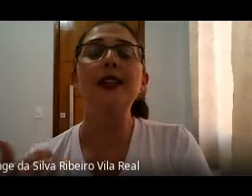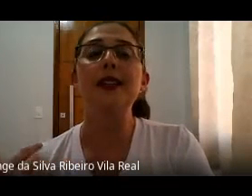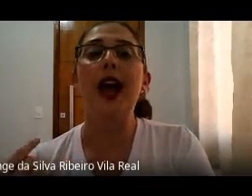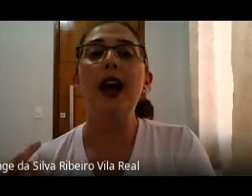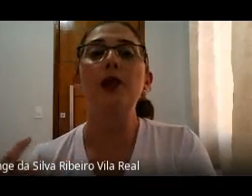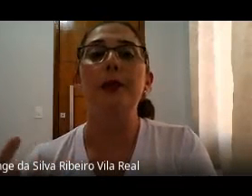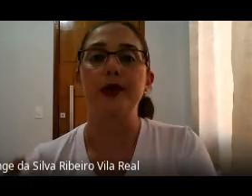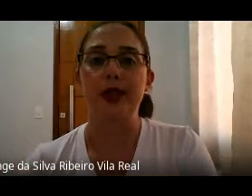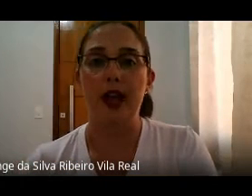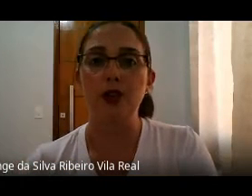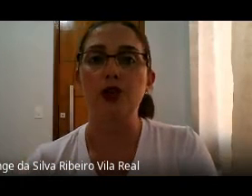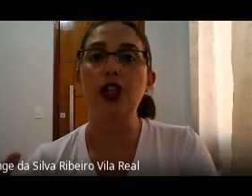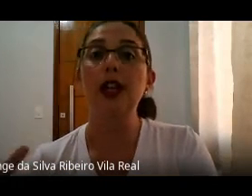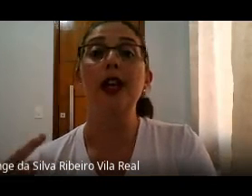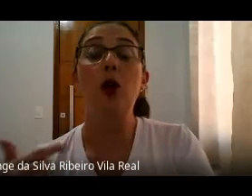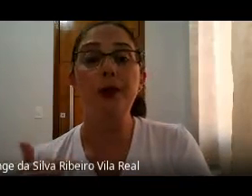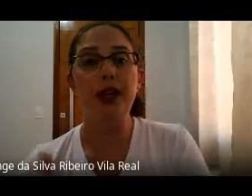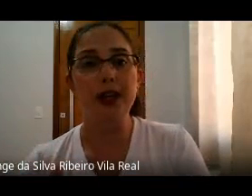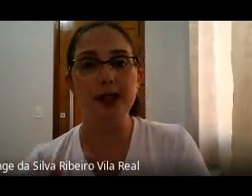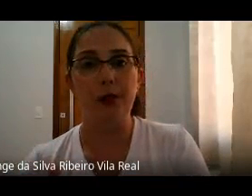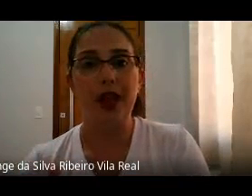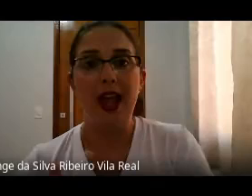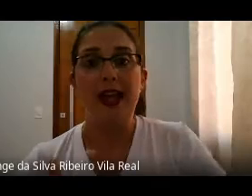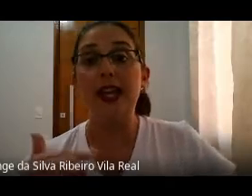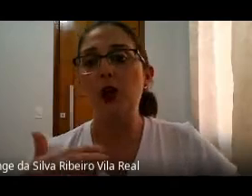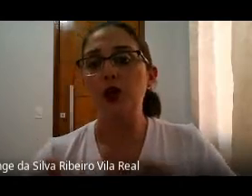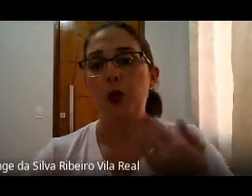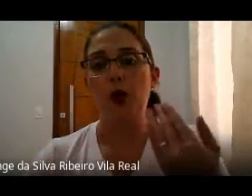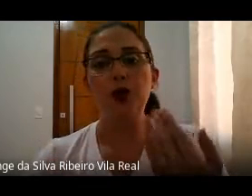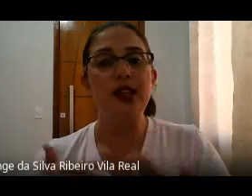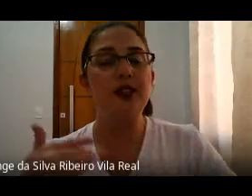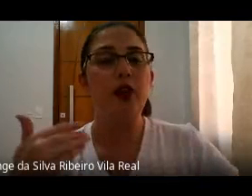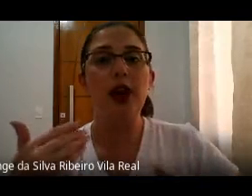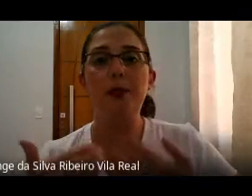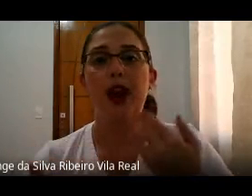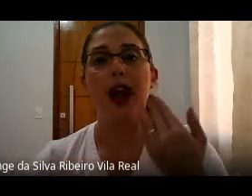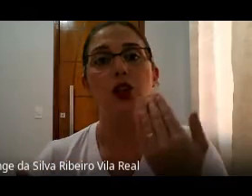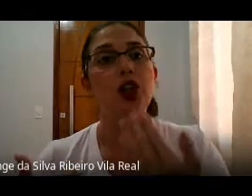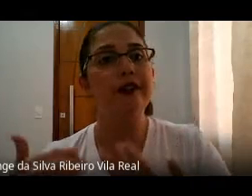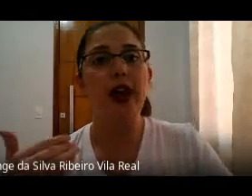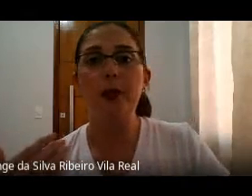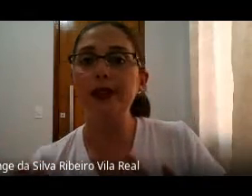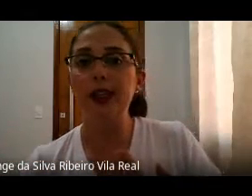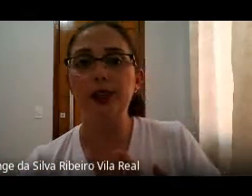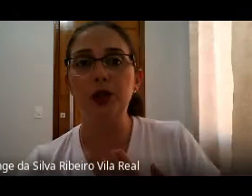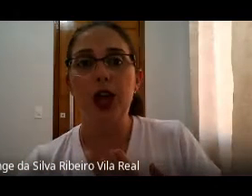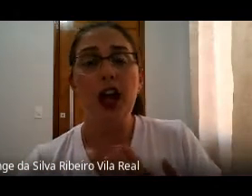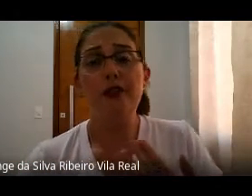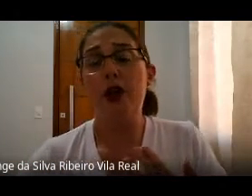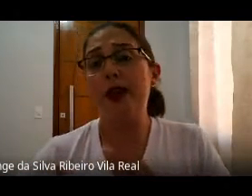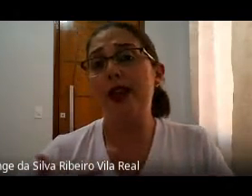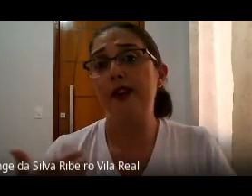vou iniciar um processo de comunicação, que aos poucos esse vocabulário só vai